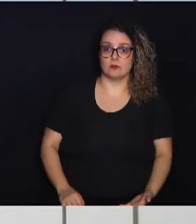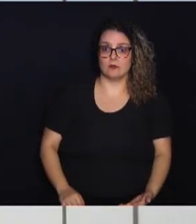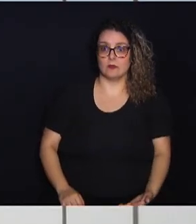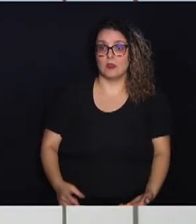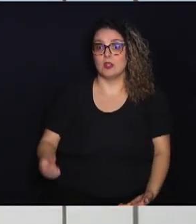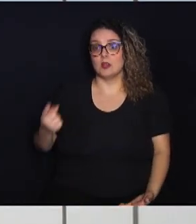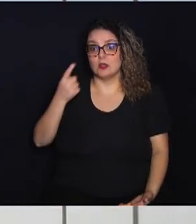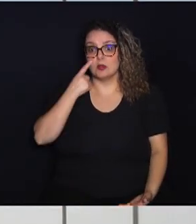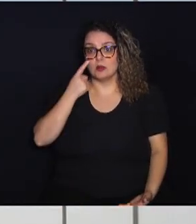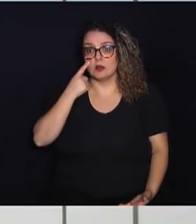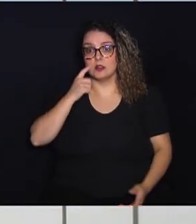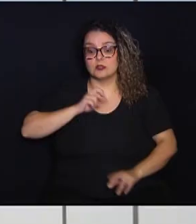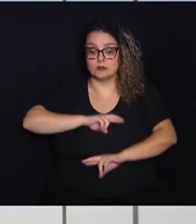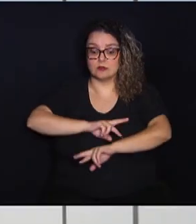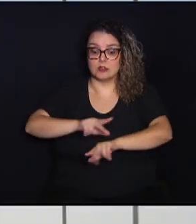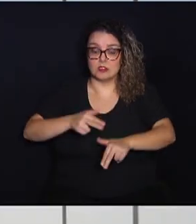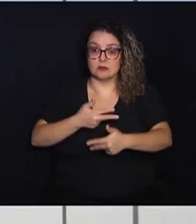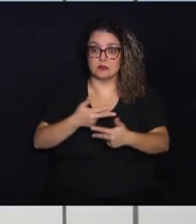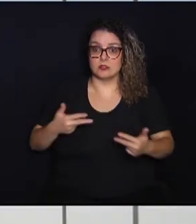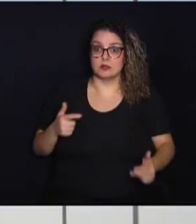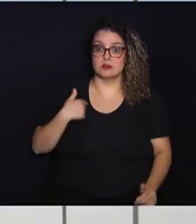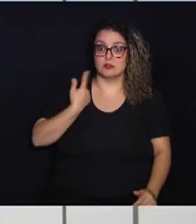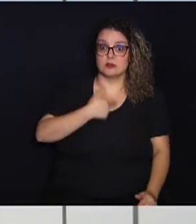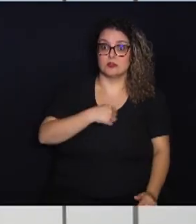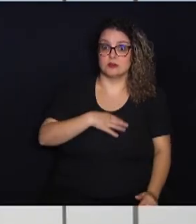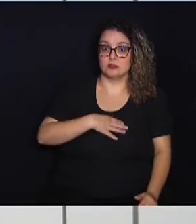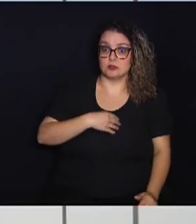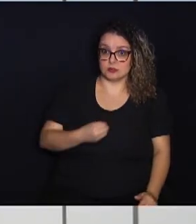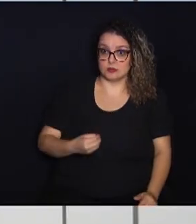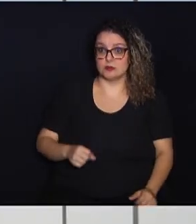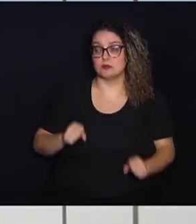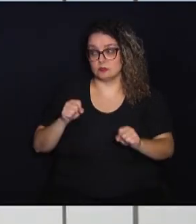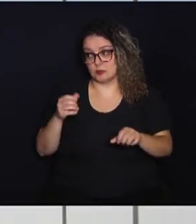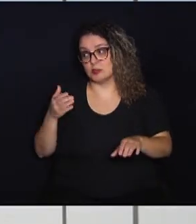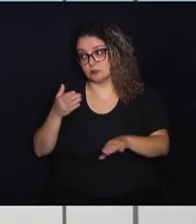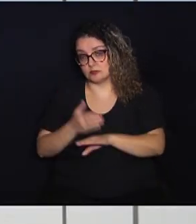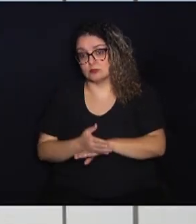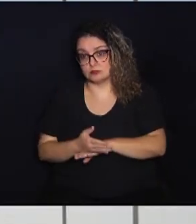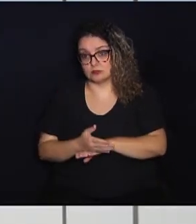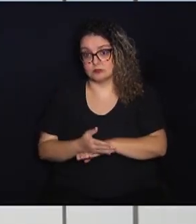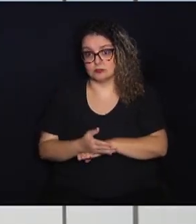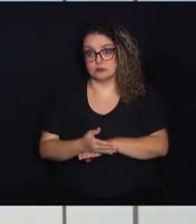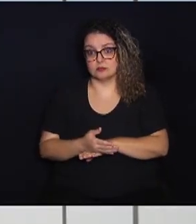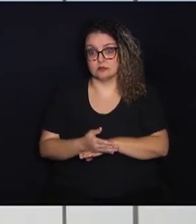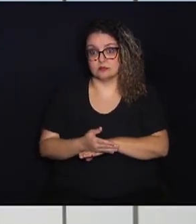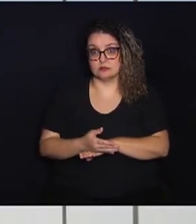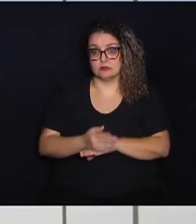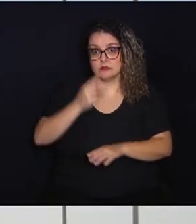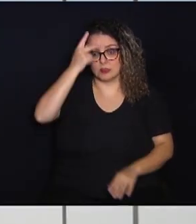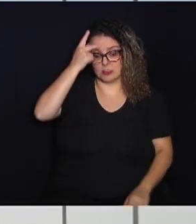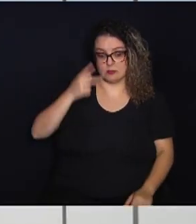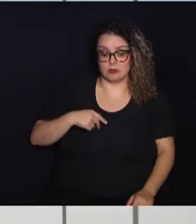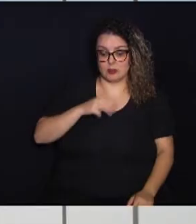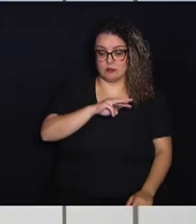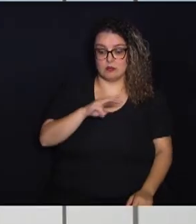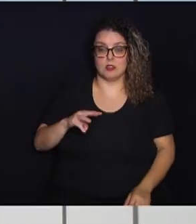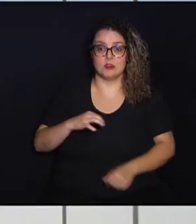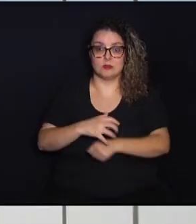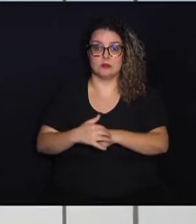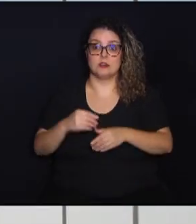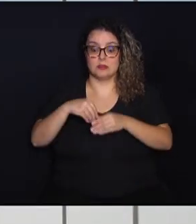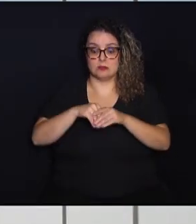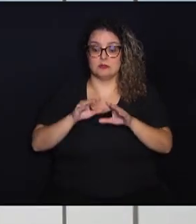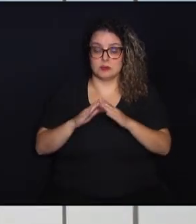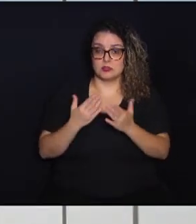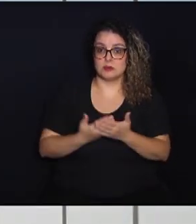só o tanto de coisa que os nossos filhos podem acessar nas plataformas digitais dentro das